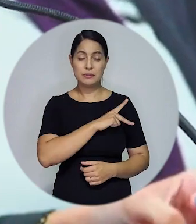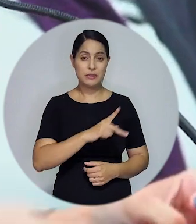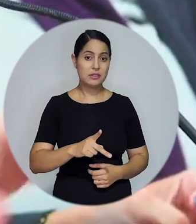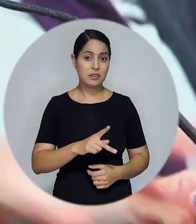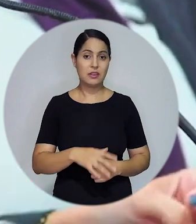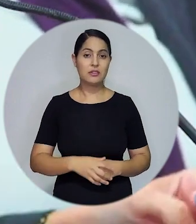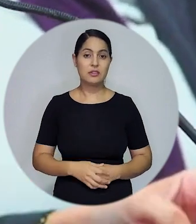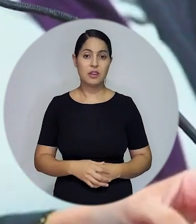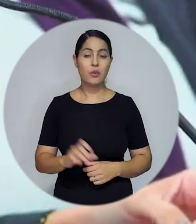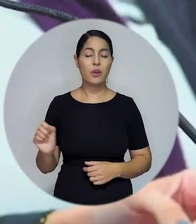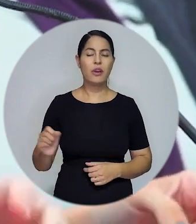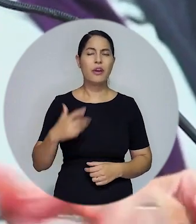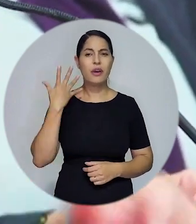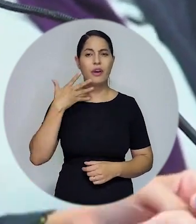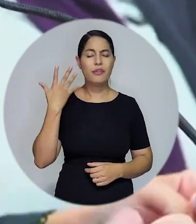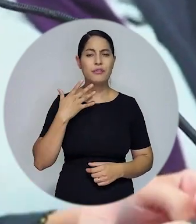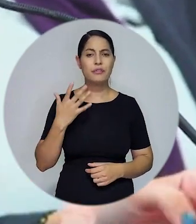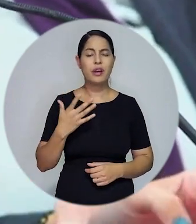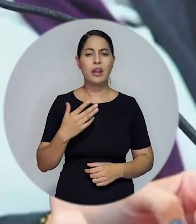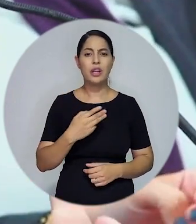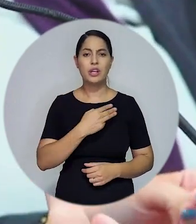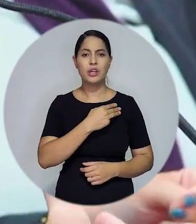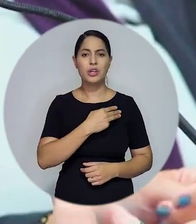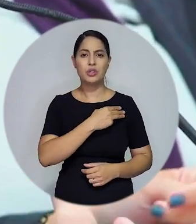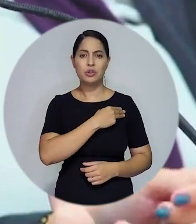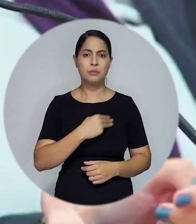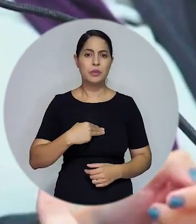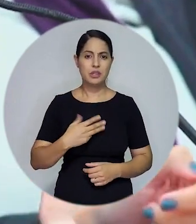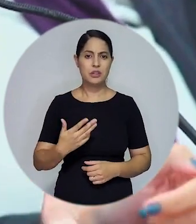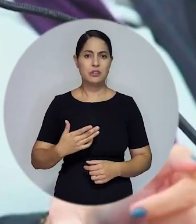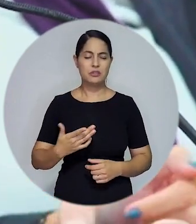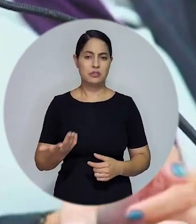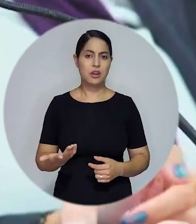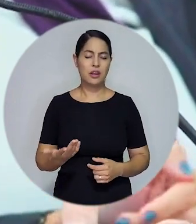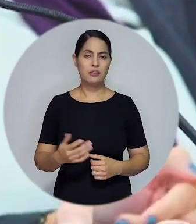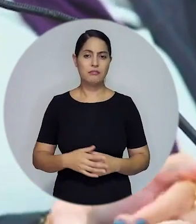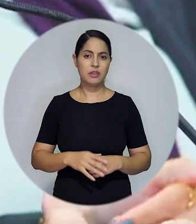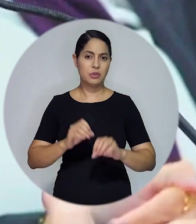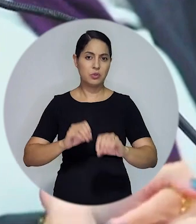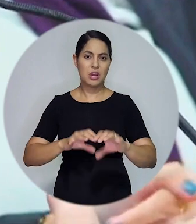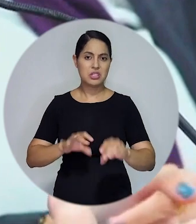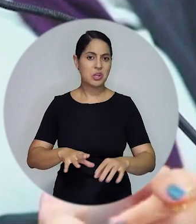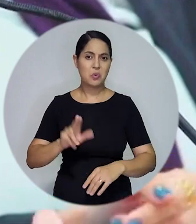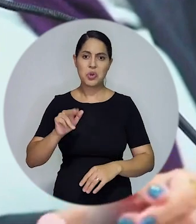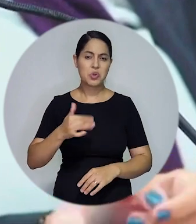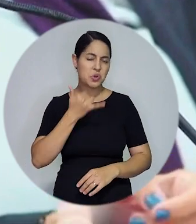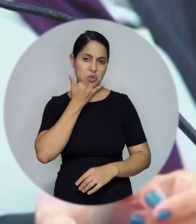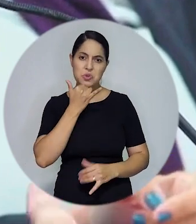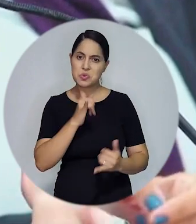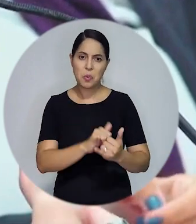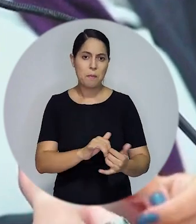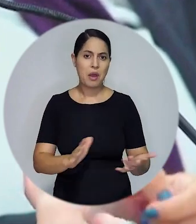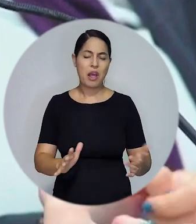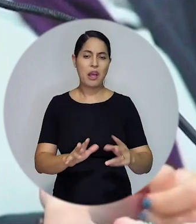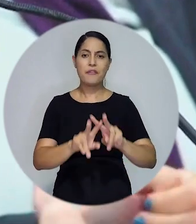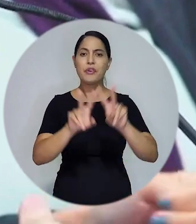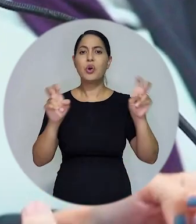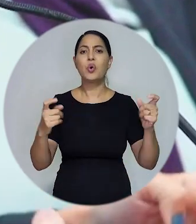do ex-presidente, uma fala do ministro da Educação, que não se desculparam nem se retrataram,